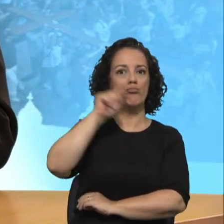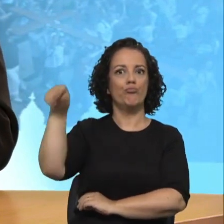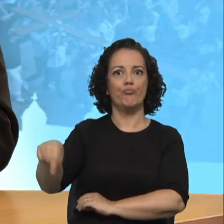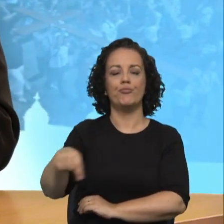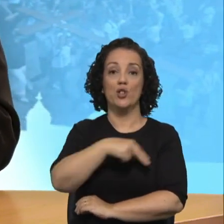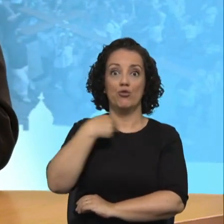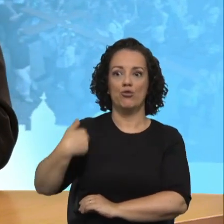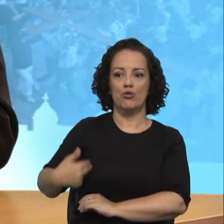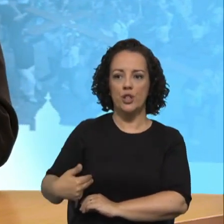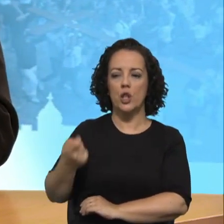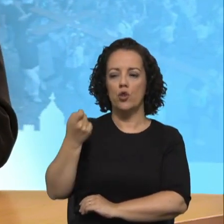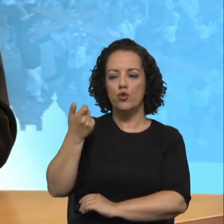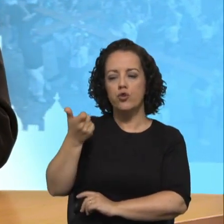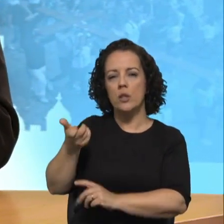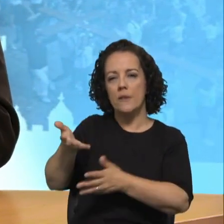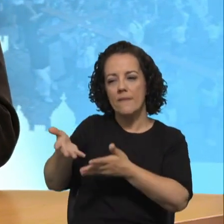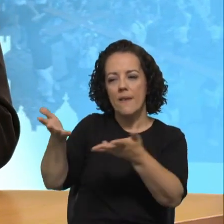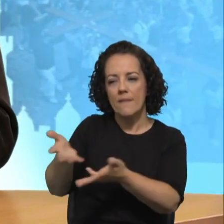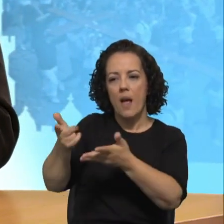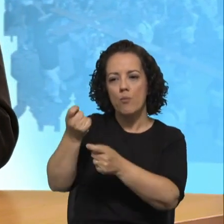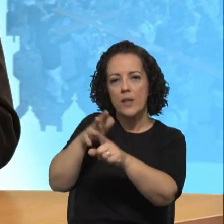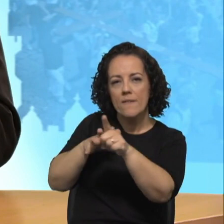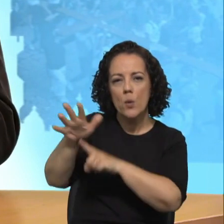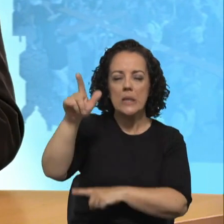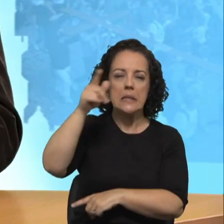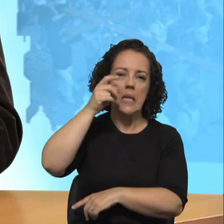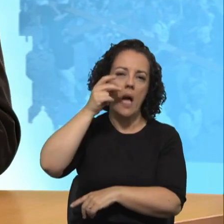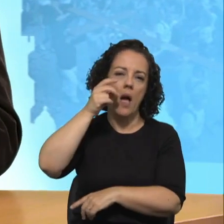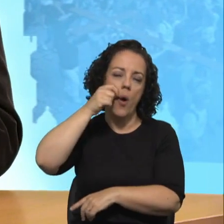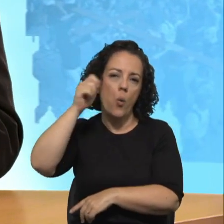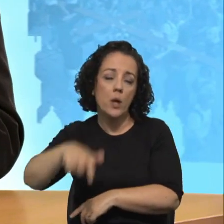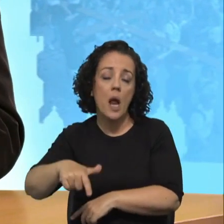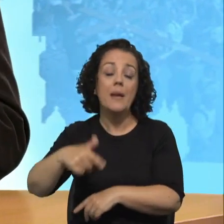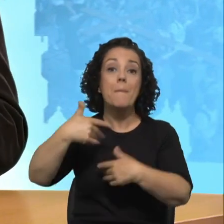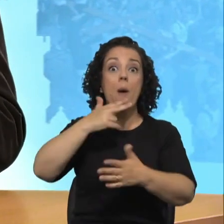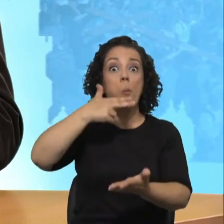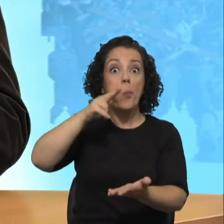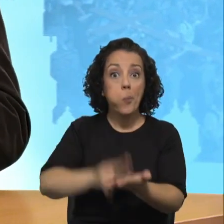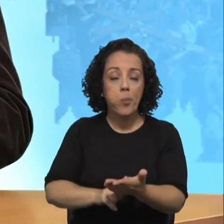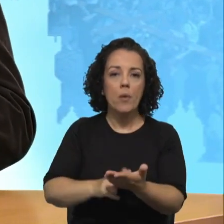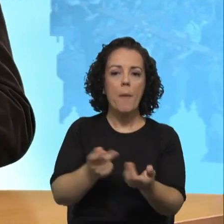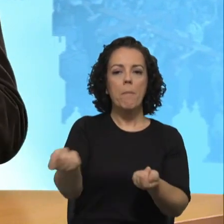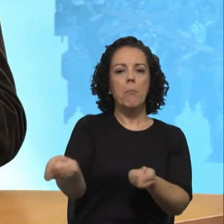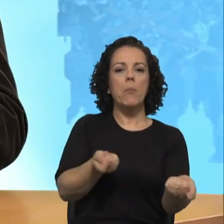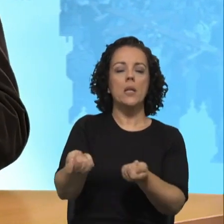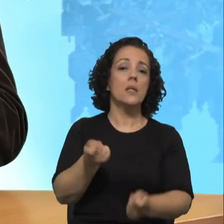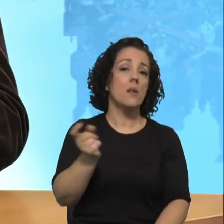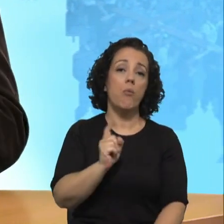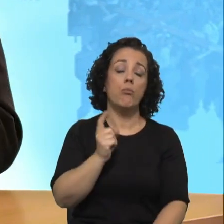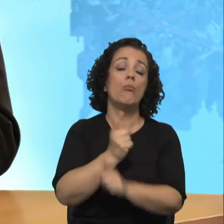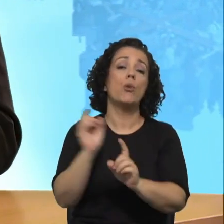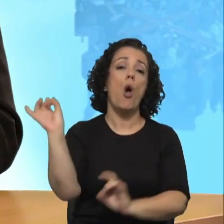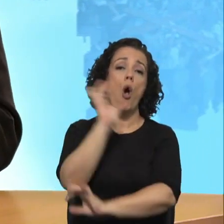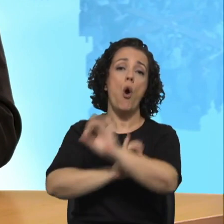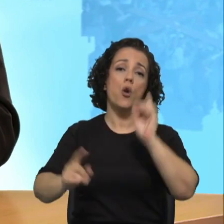tem também um impacto sobre a Ucrânia, mas a verdade é que não existe mediação, porque também a Europa tomou uma parte, a parte de que a Ucrânia é vítima